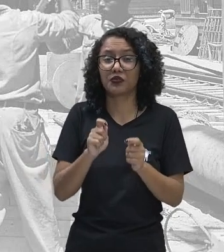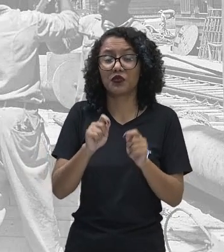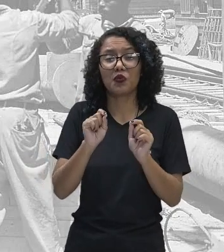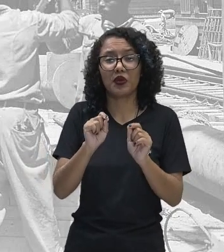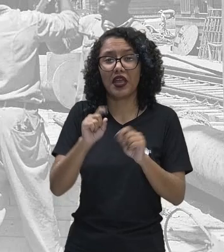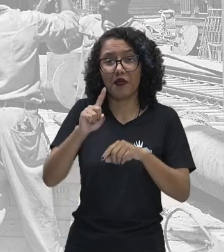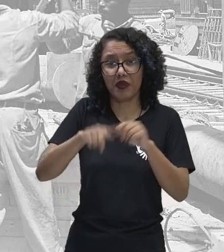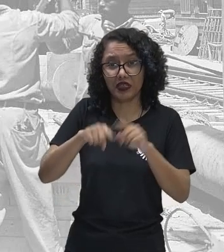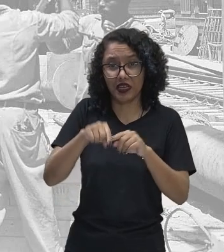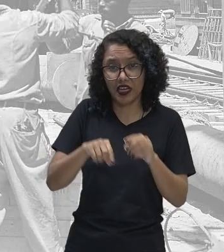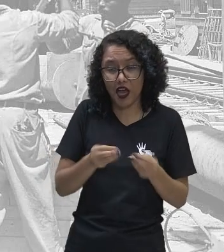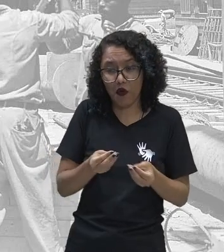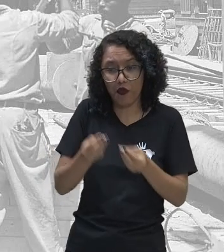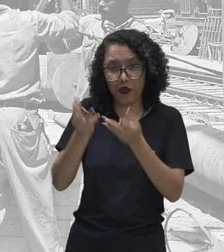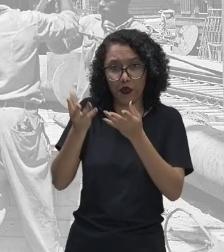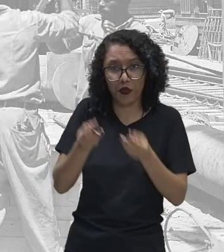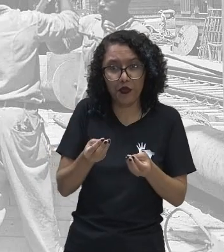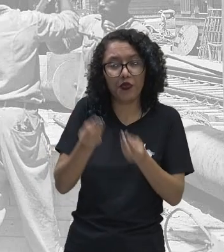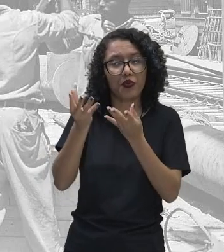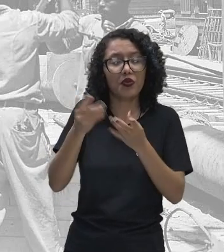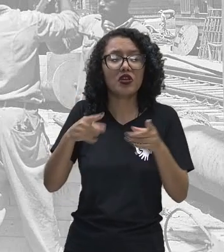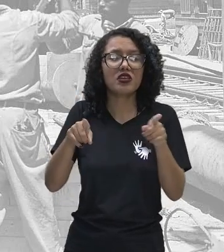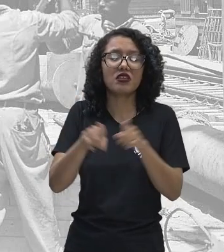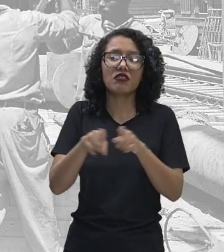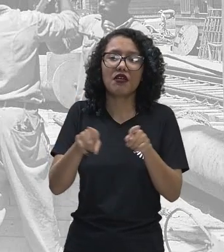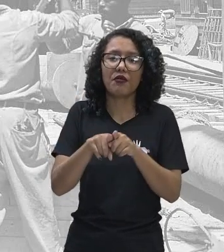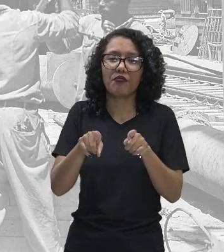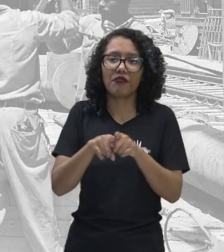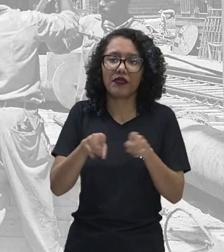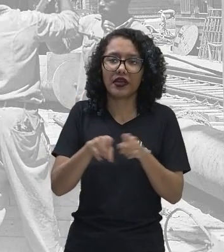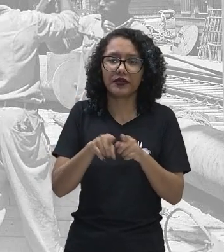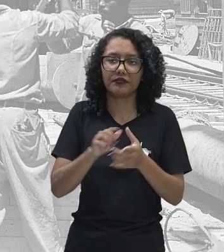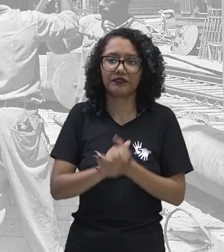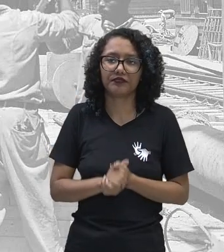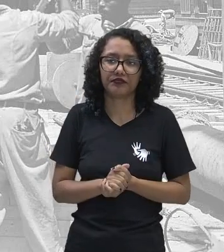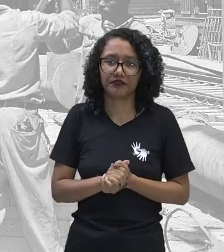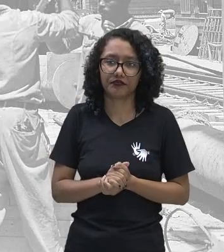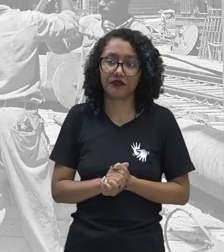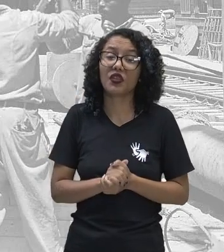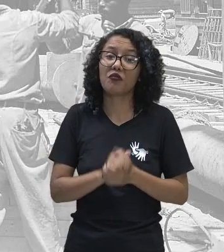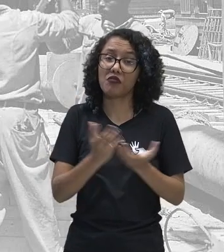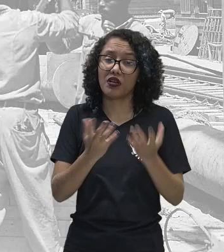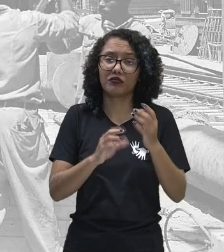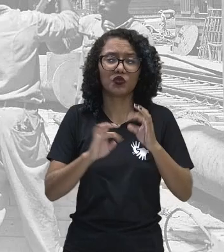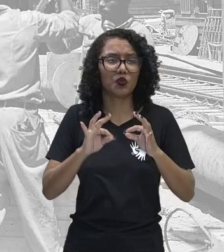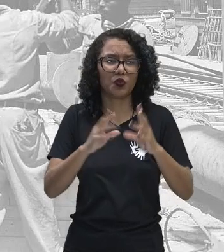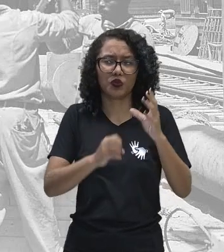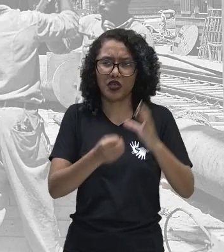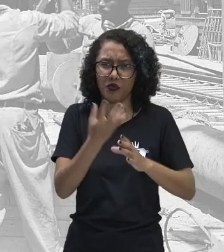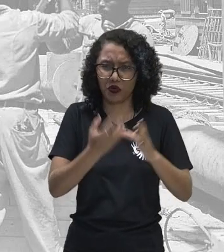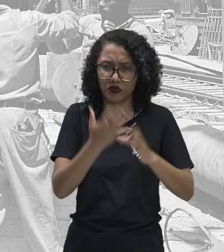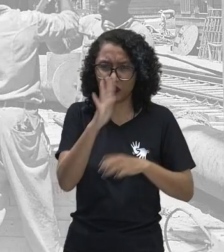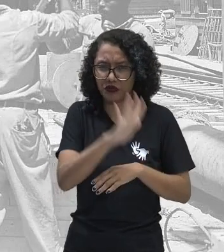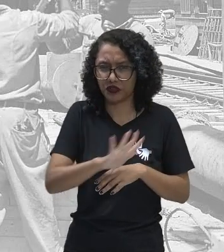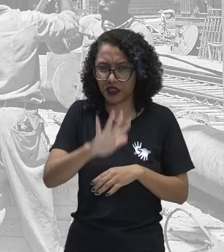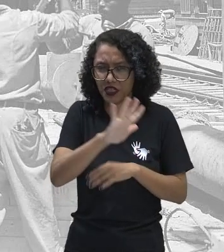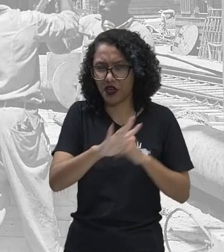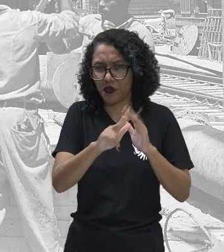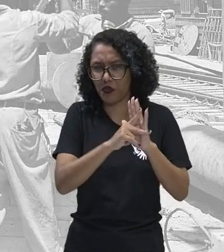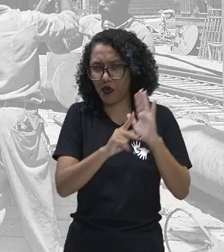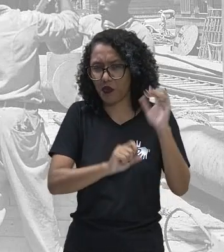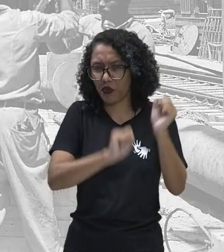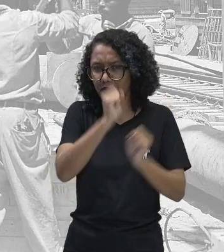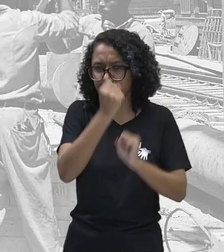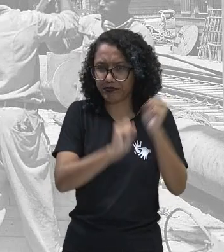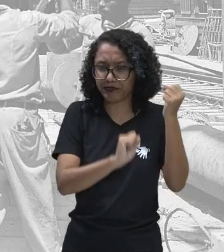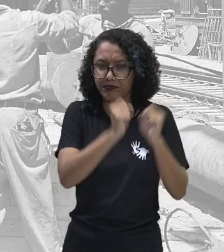produtos, como também para a produção industrial de um modo geral, certo? Há